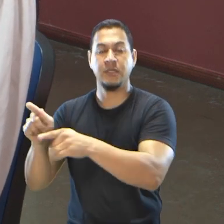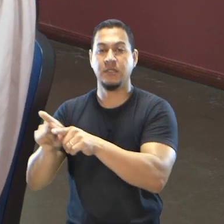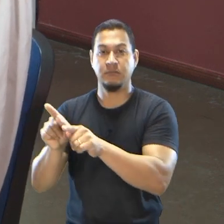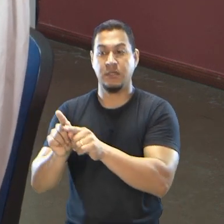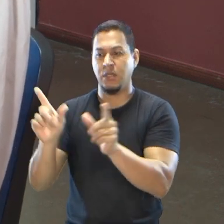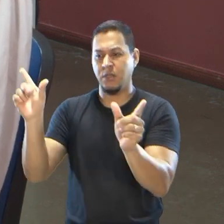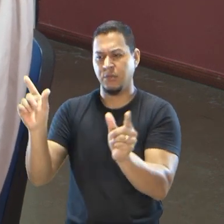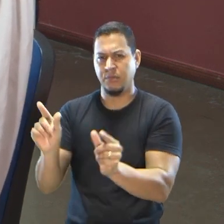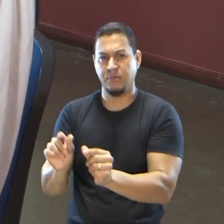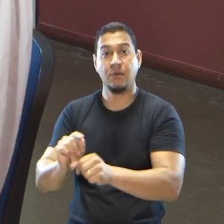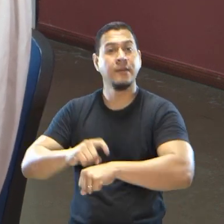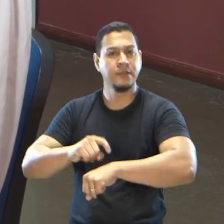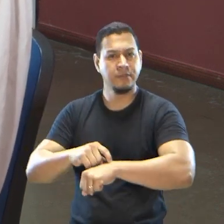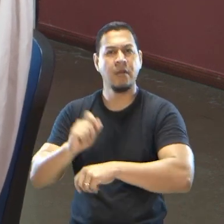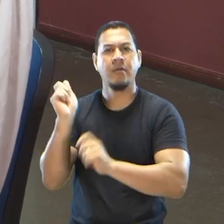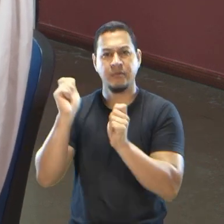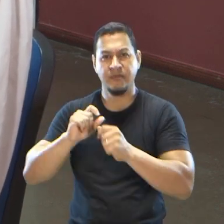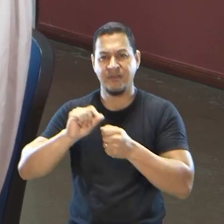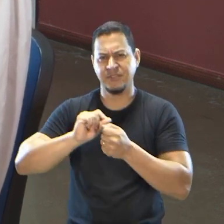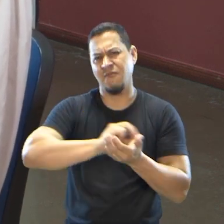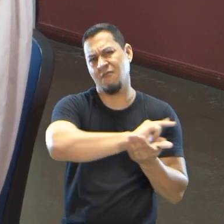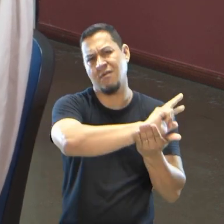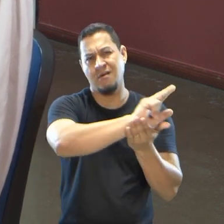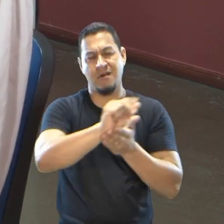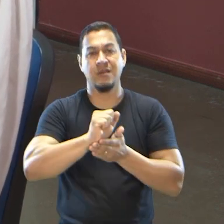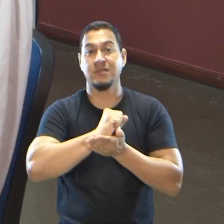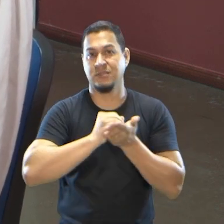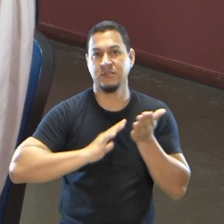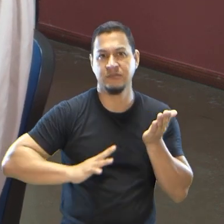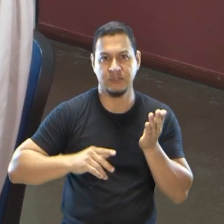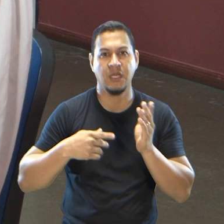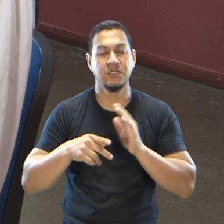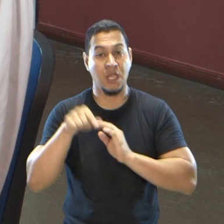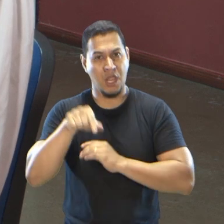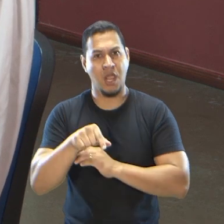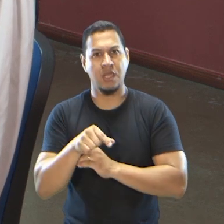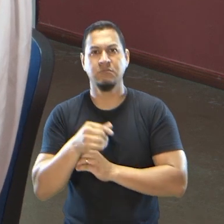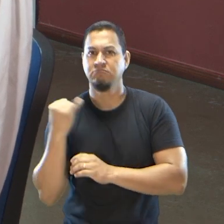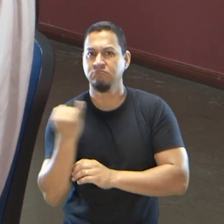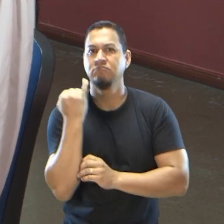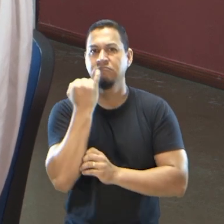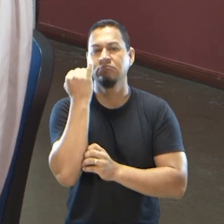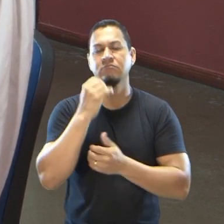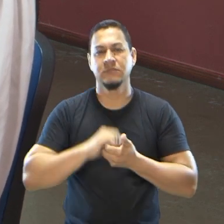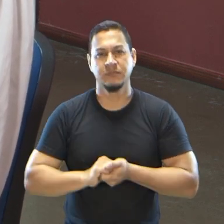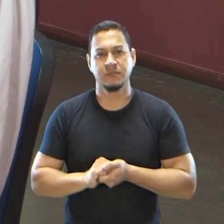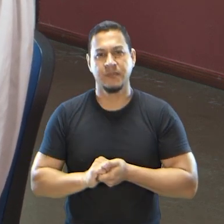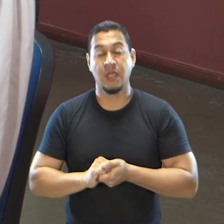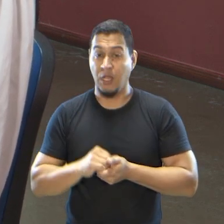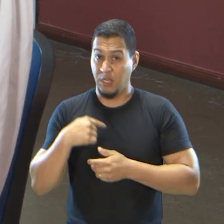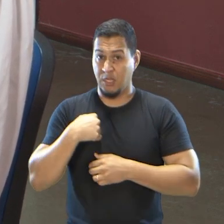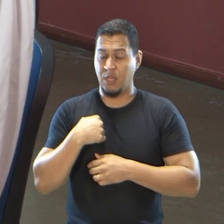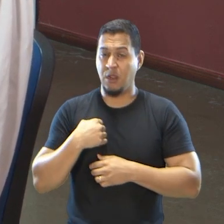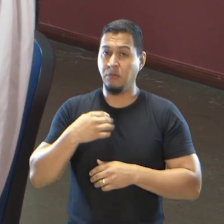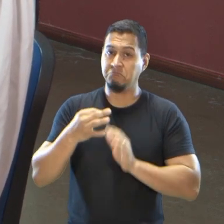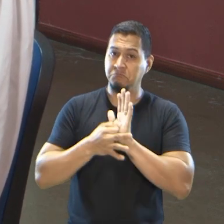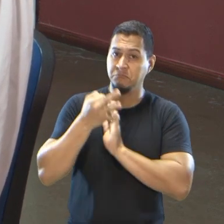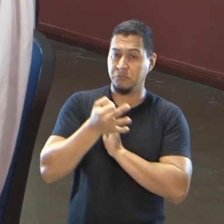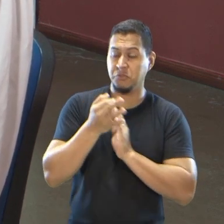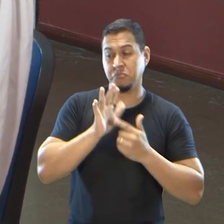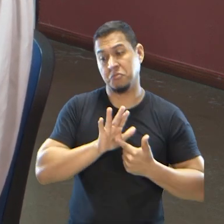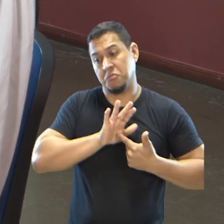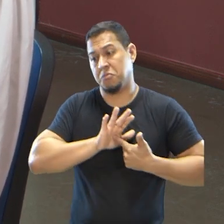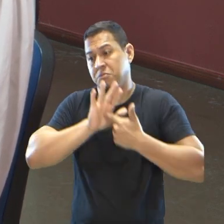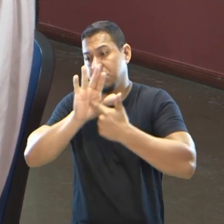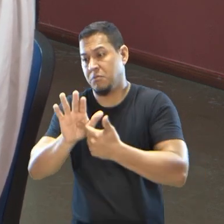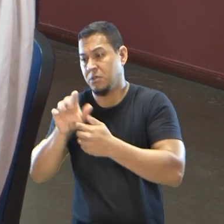né, economizando o tempo para a gente desenvolver várias atividades, é extraordinário. Então, eu acho que apresentar isso